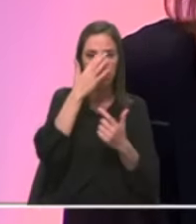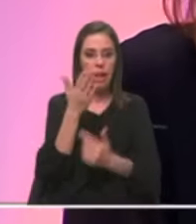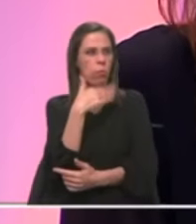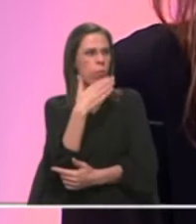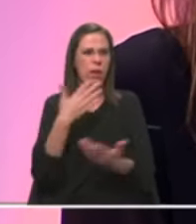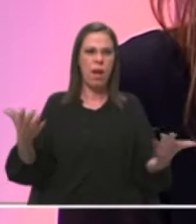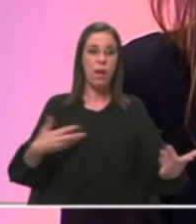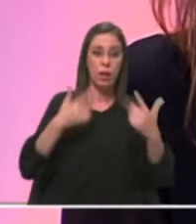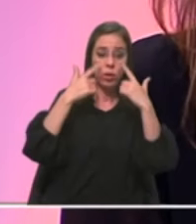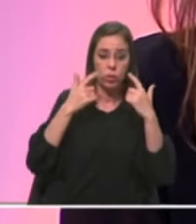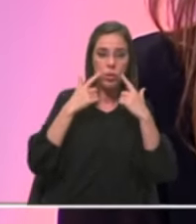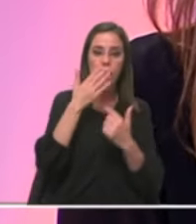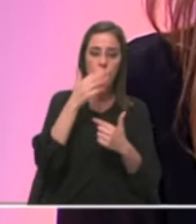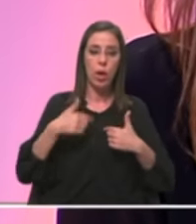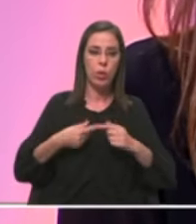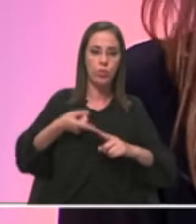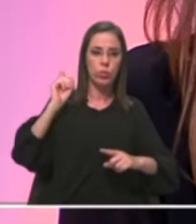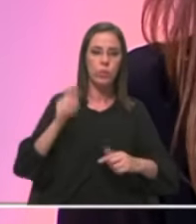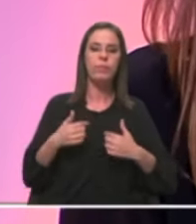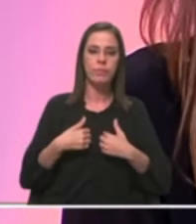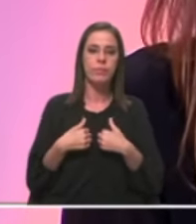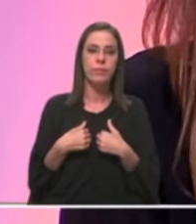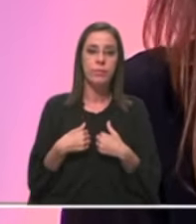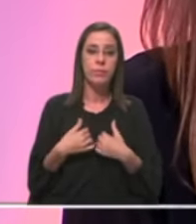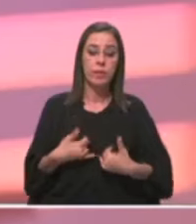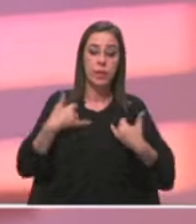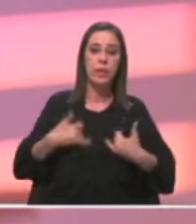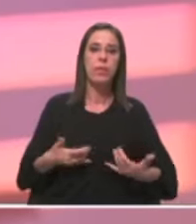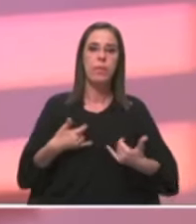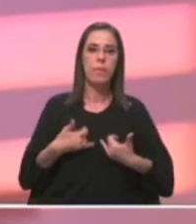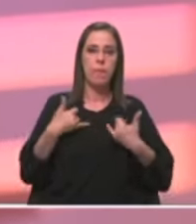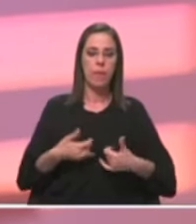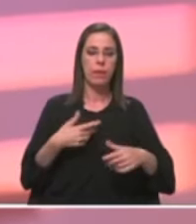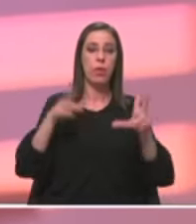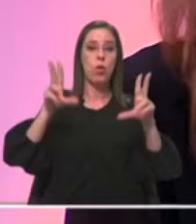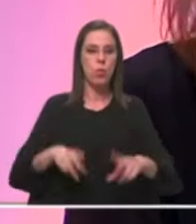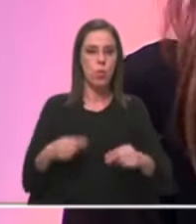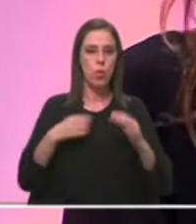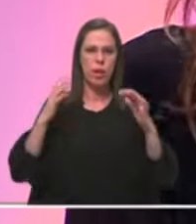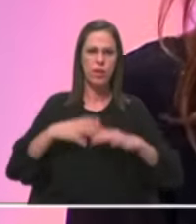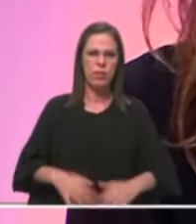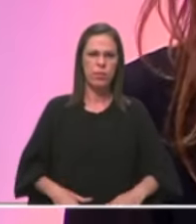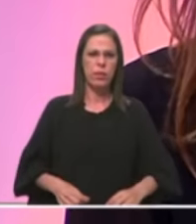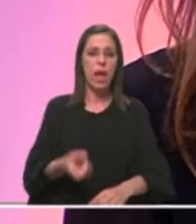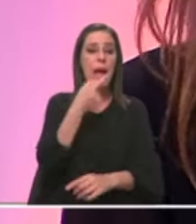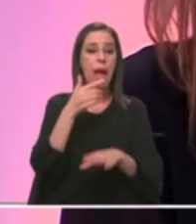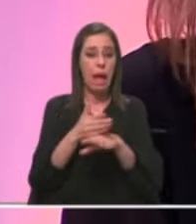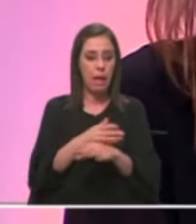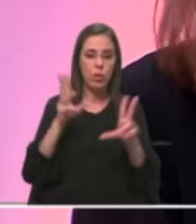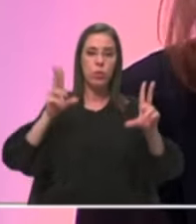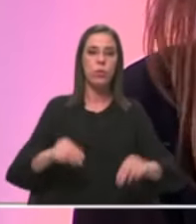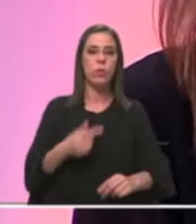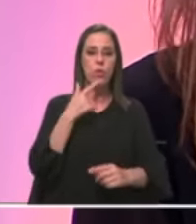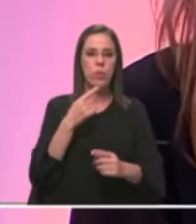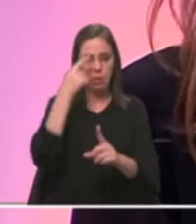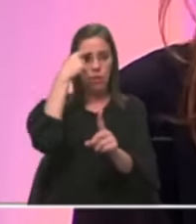nada e por tudo parecias que tu não eras tu exatamente e assustei-me e eu nunca fui nunca tive uma depressão nunca ti antidepressivos sempre fui uma pessoa